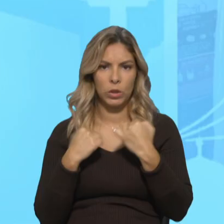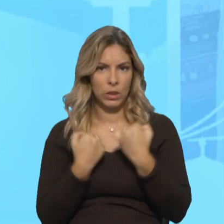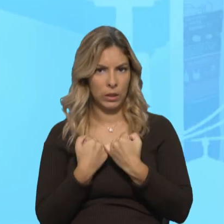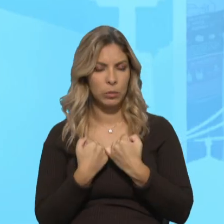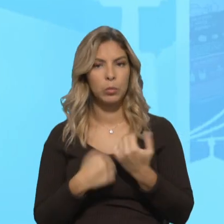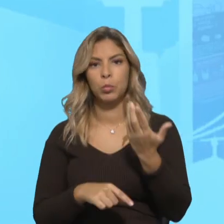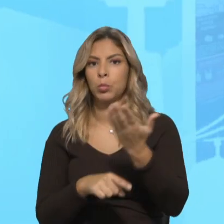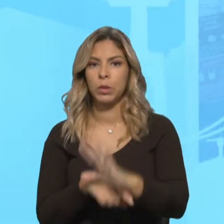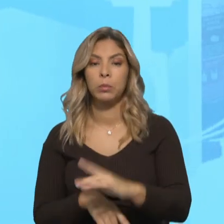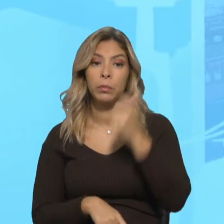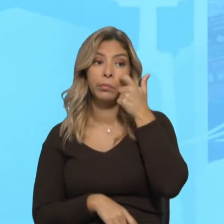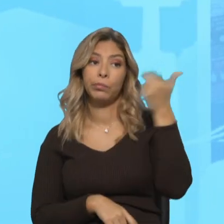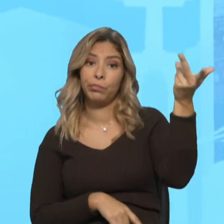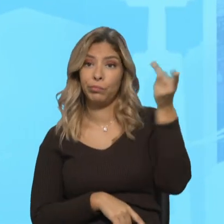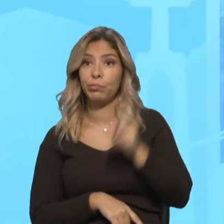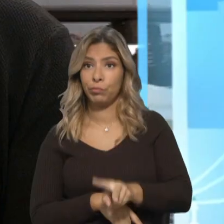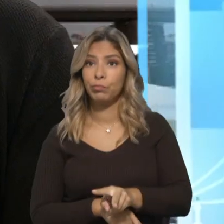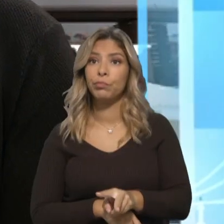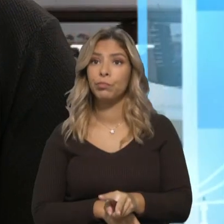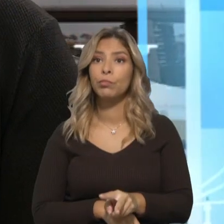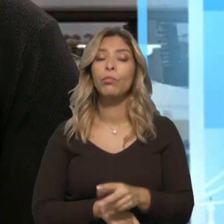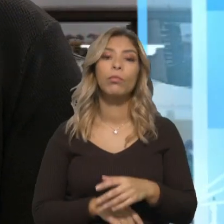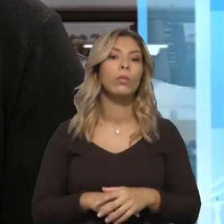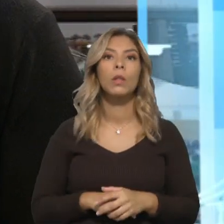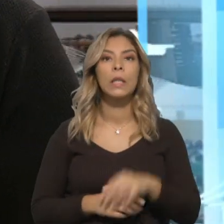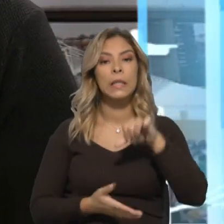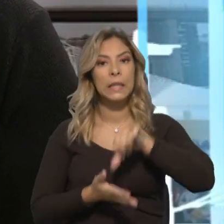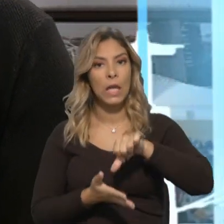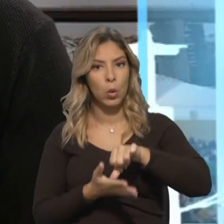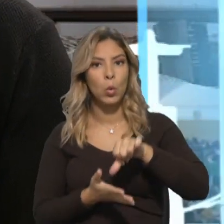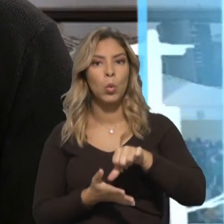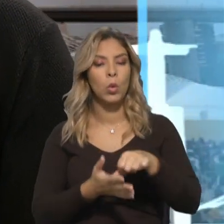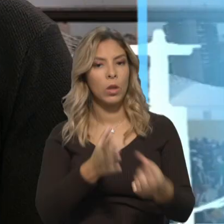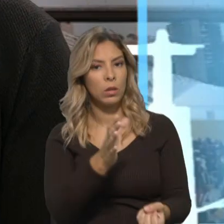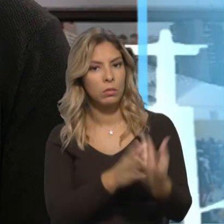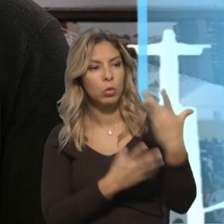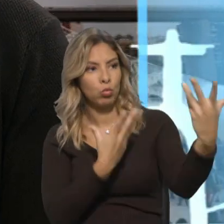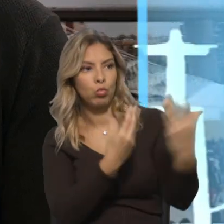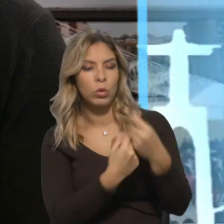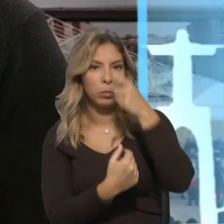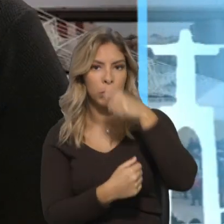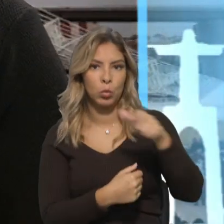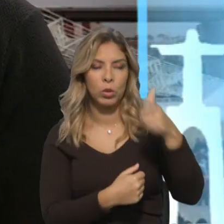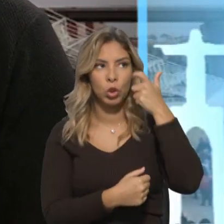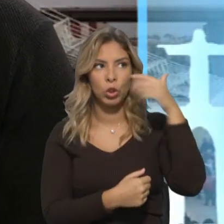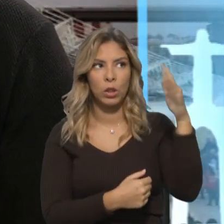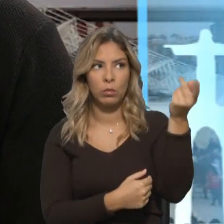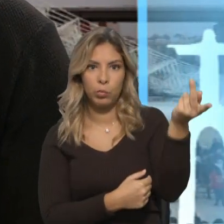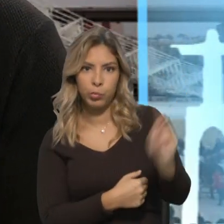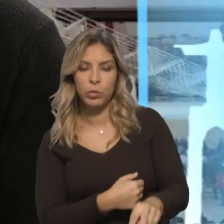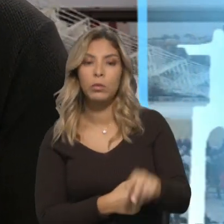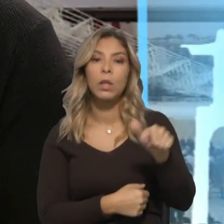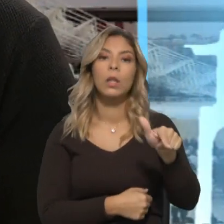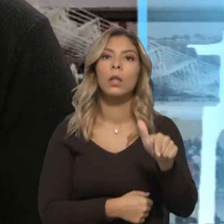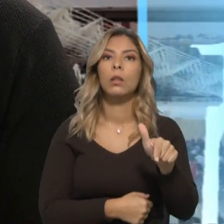Europa a questão dos migrantes, temos vários centros e missionários a trabalhar com migrantes. Em Hermesinde, em Águas Santas, aliás, onde